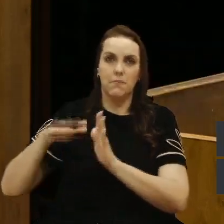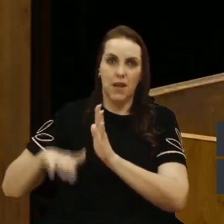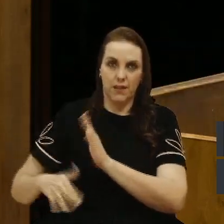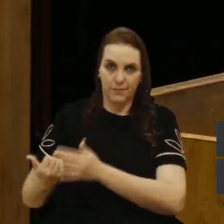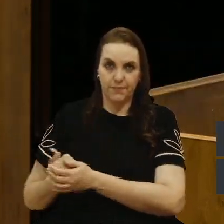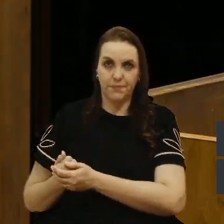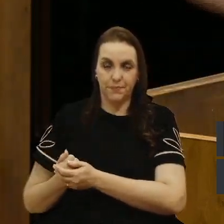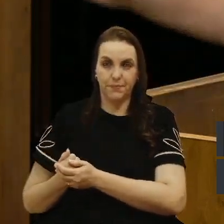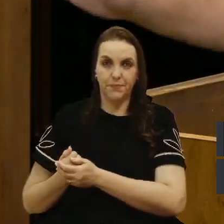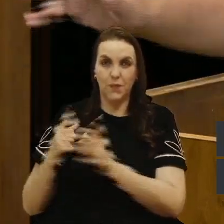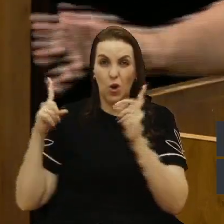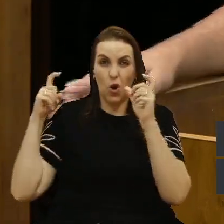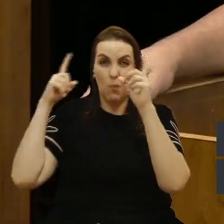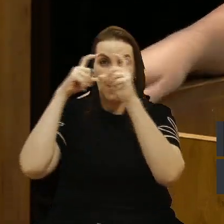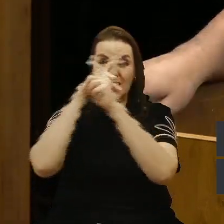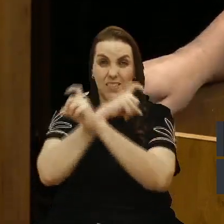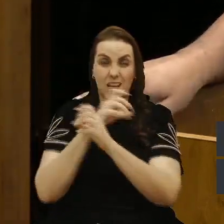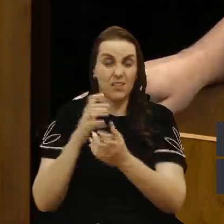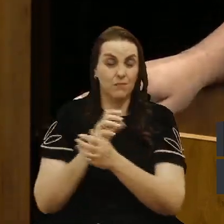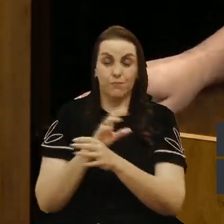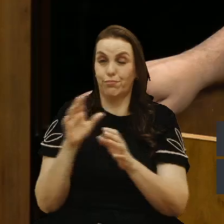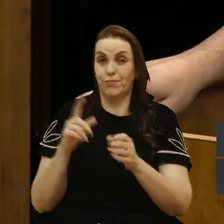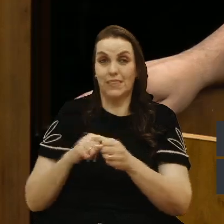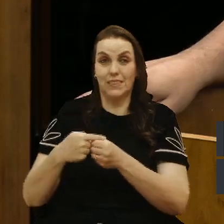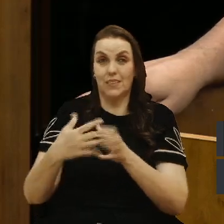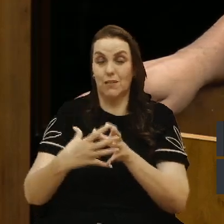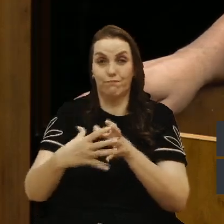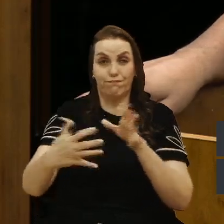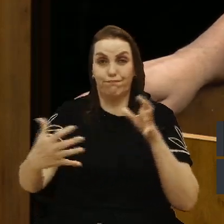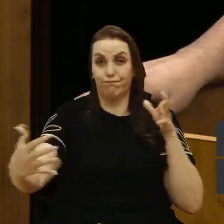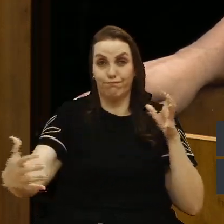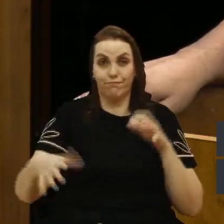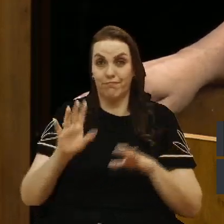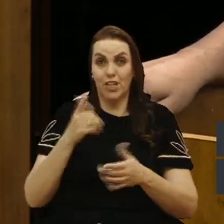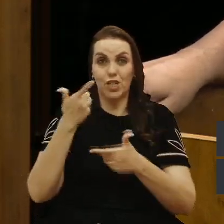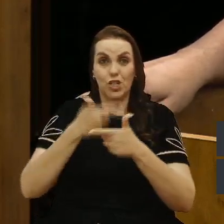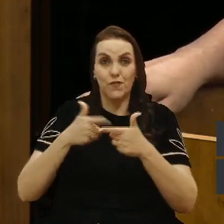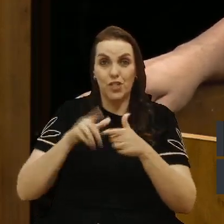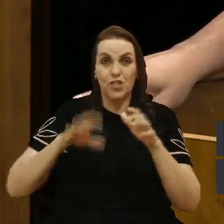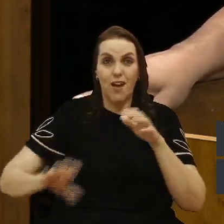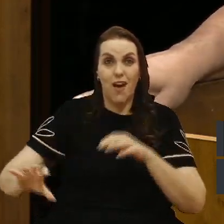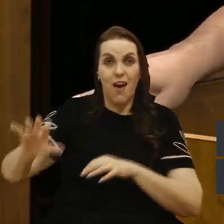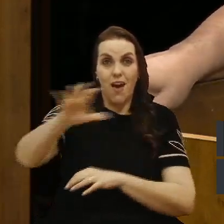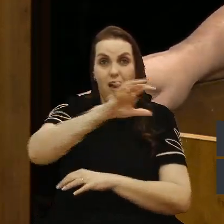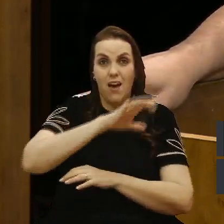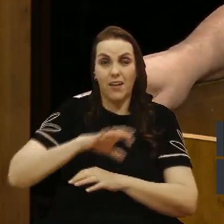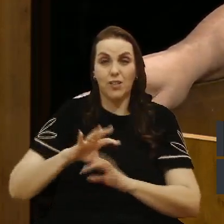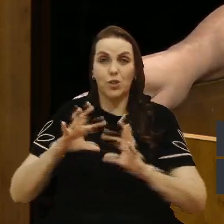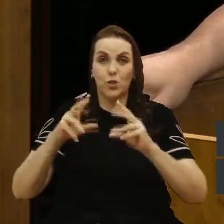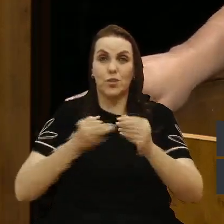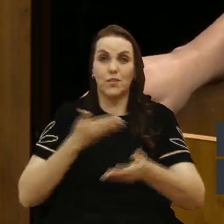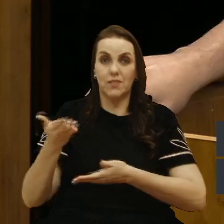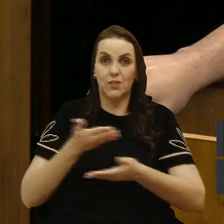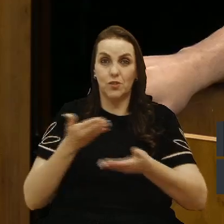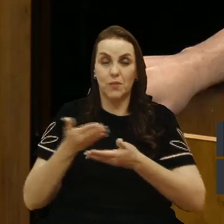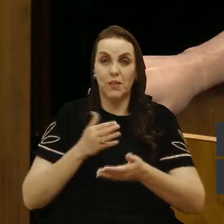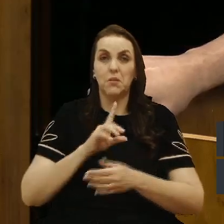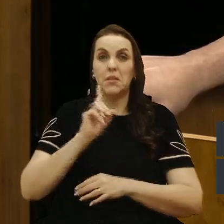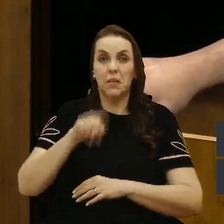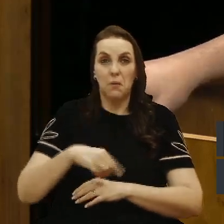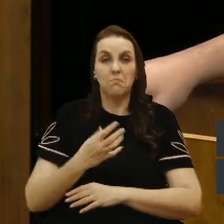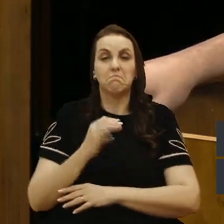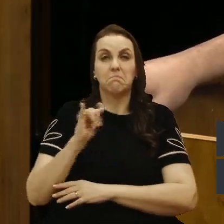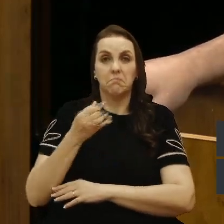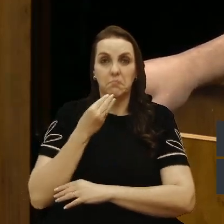Numa complexidade enorme daquela cidade, né, de dividir todas as áreas, todas as zonas. Então, foi oportuno